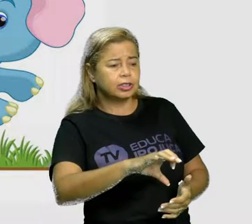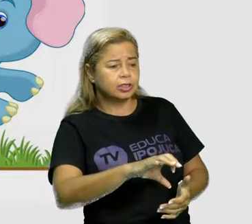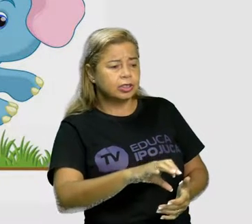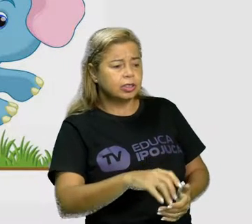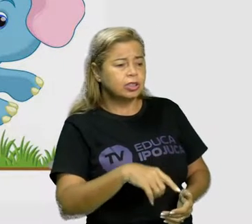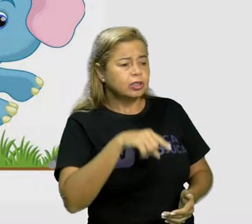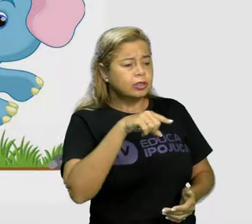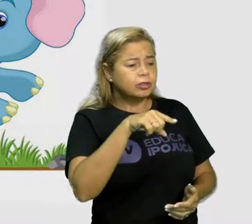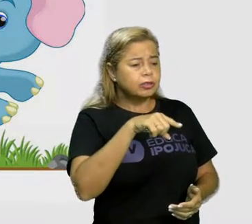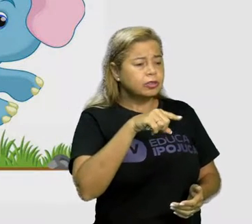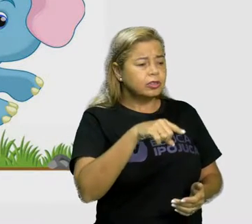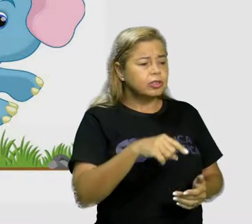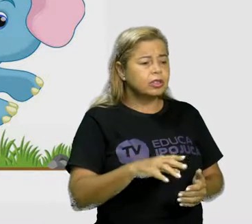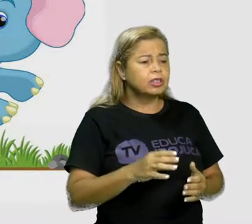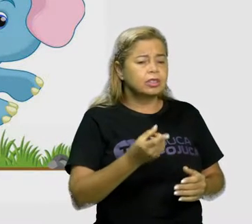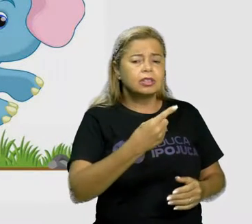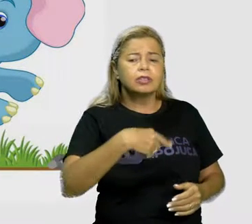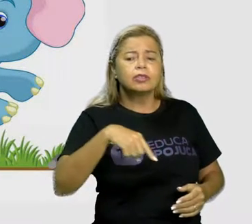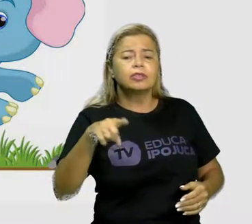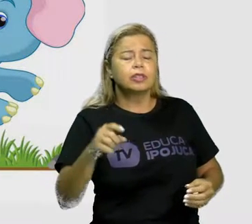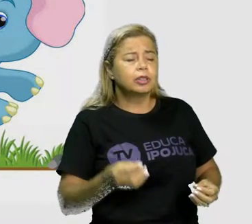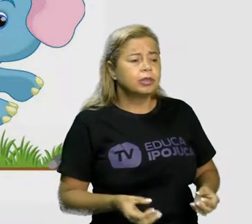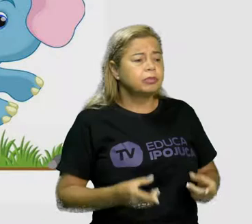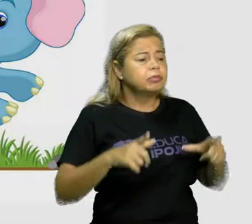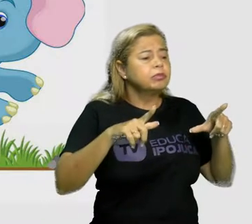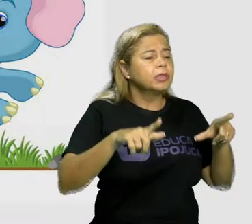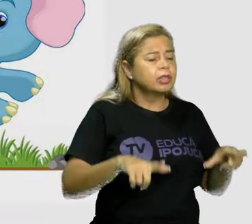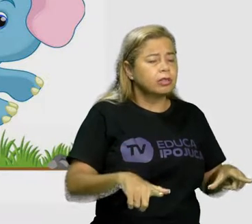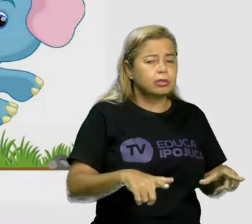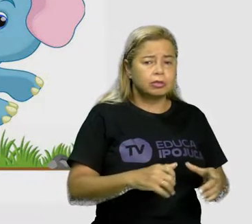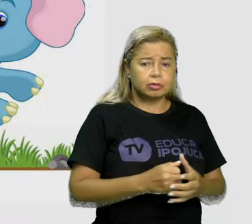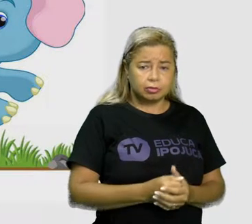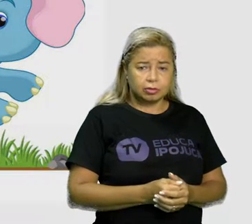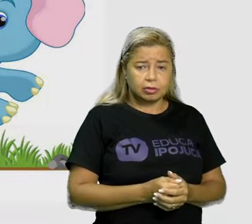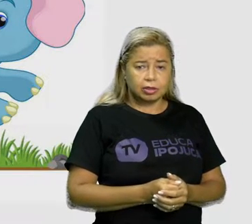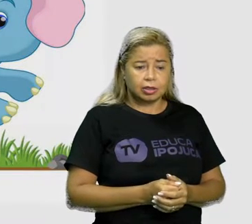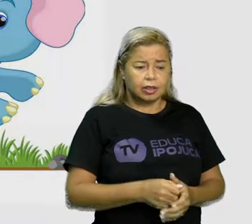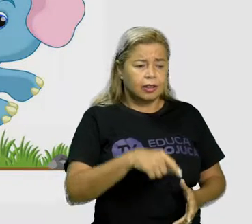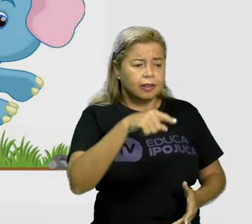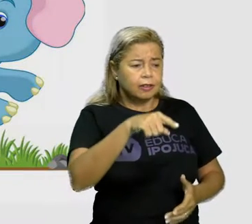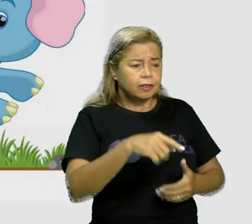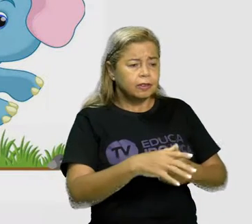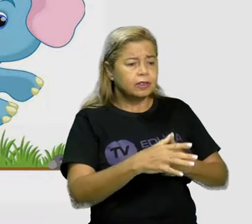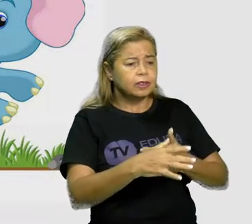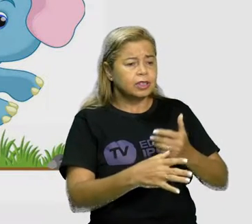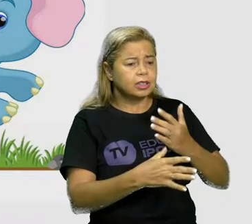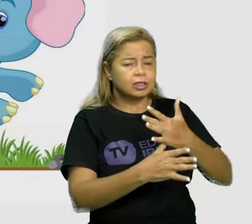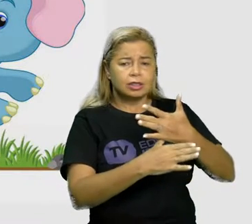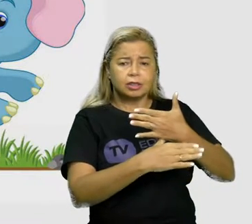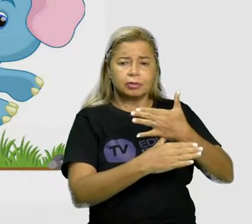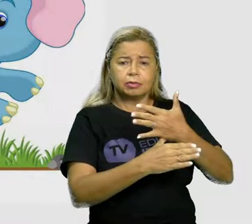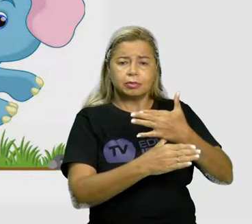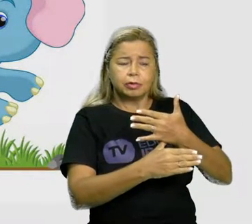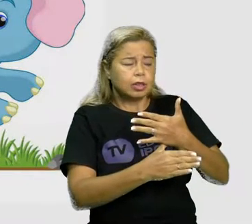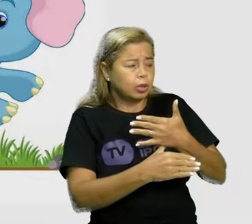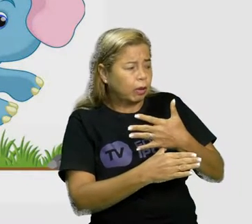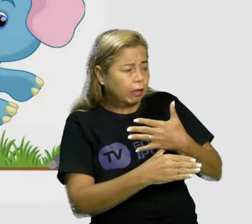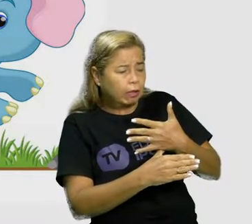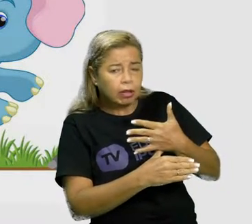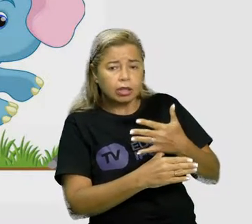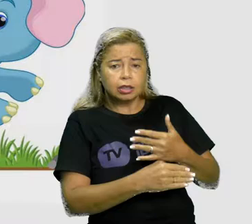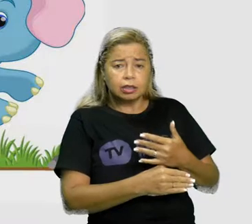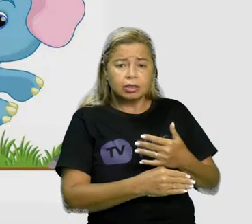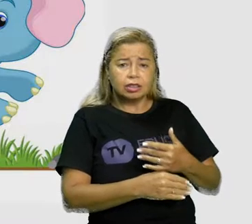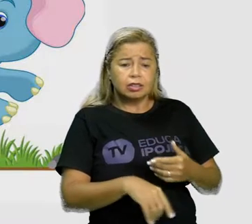Correndo pelo caminho. Assim tão desconsolado, andas perdido, bichinho. Espetaste o pé